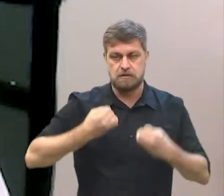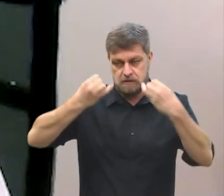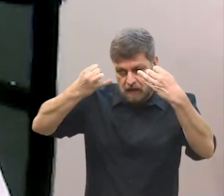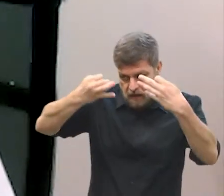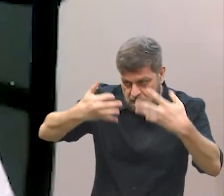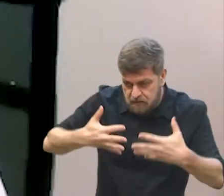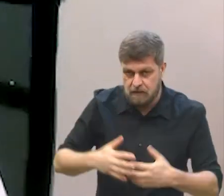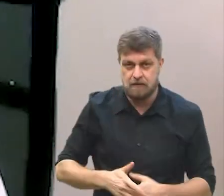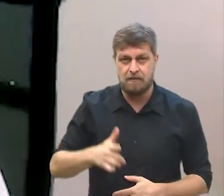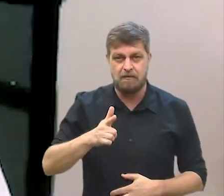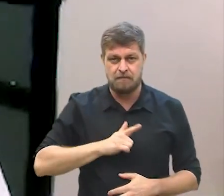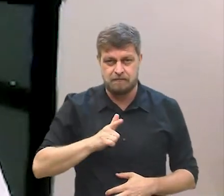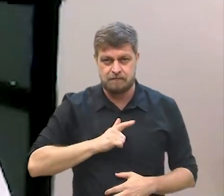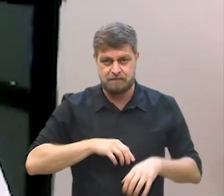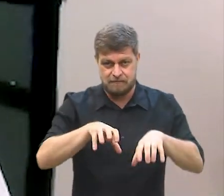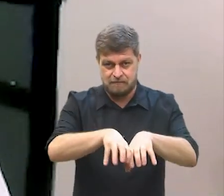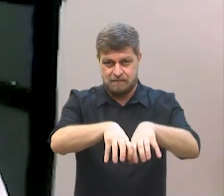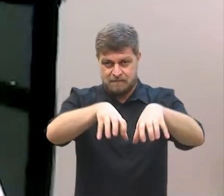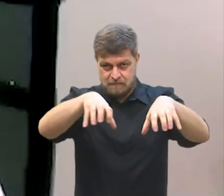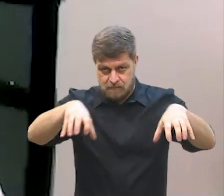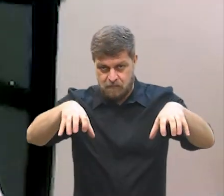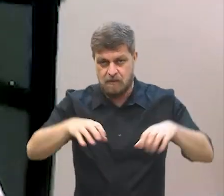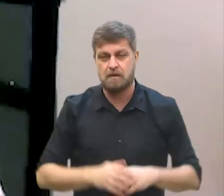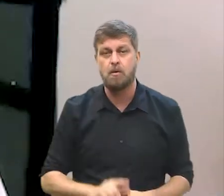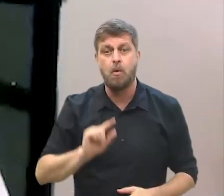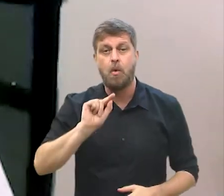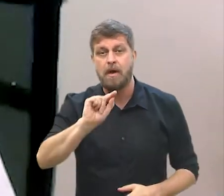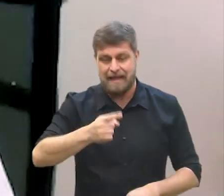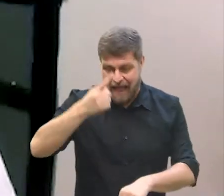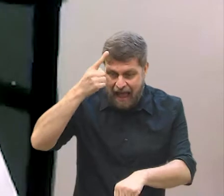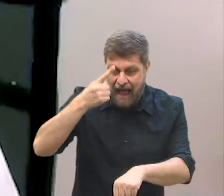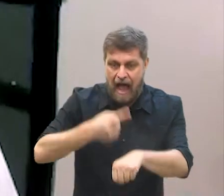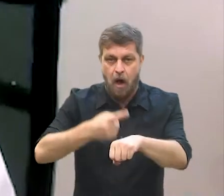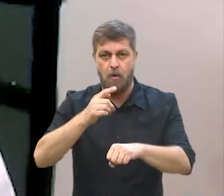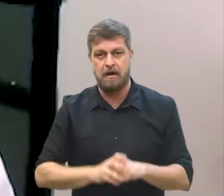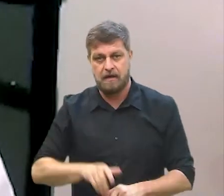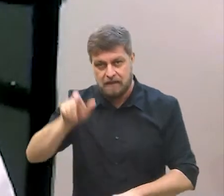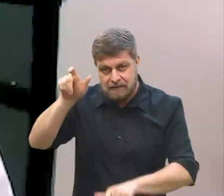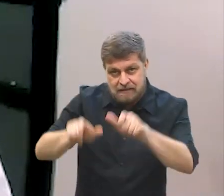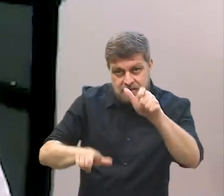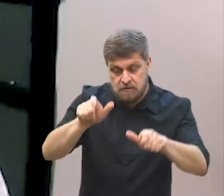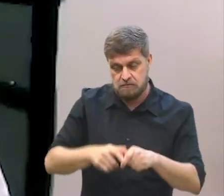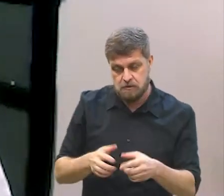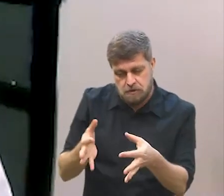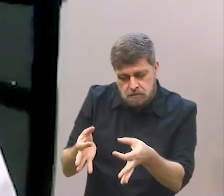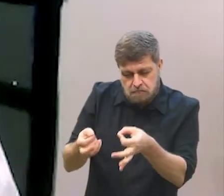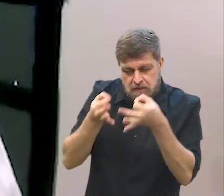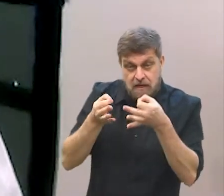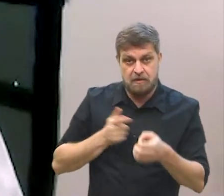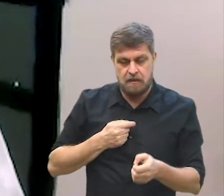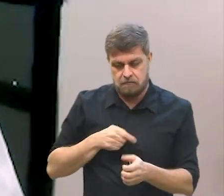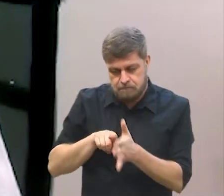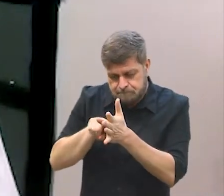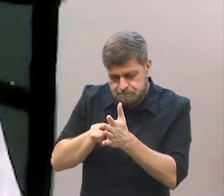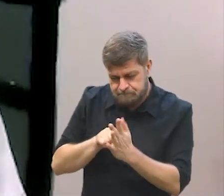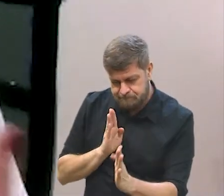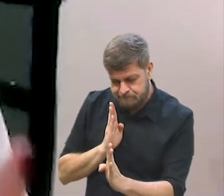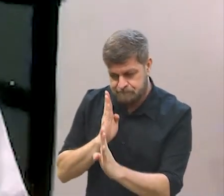gente pode atender essa cirurgia, sim. Ou seja, se você não está bem, se o paciente não está se sentindo bem, ele não tem que